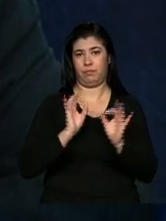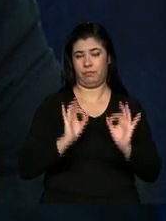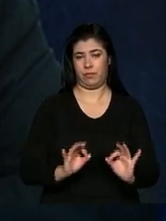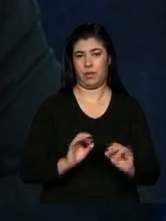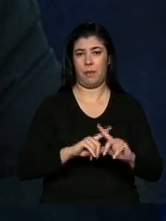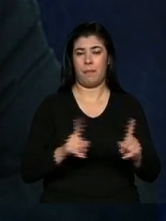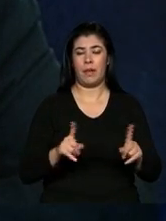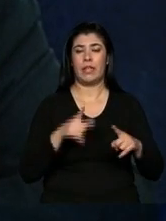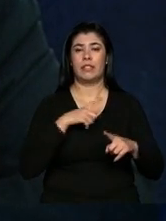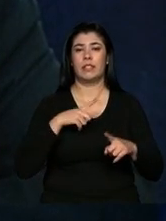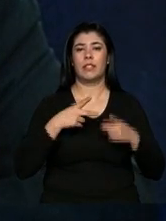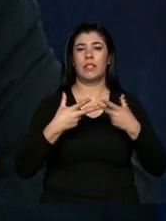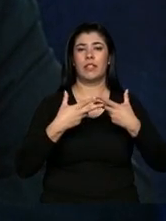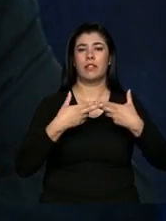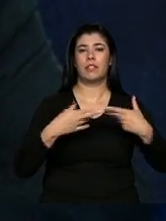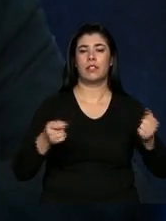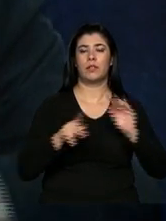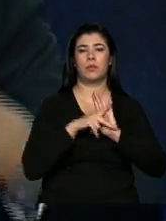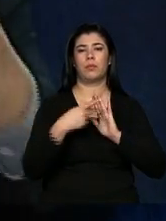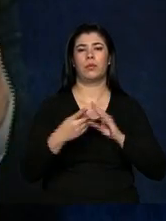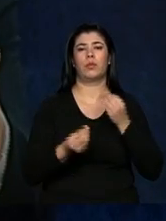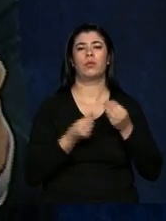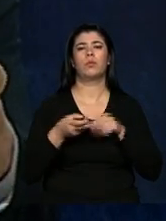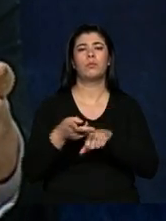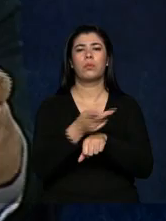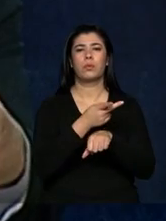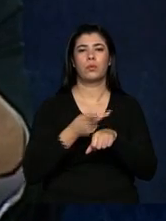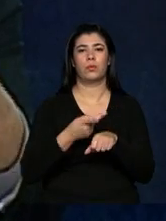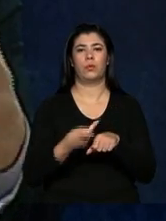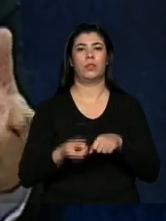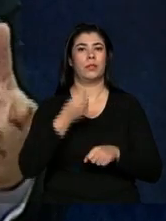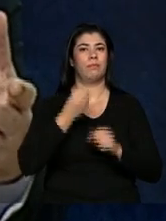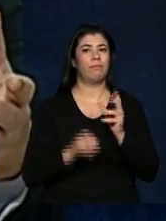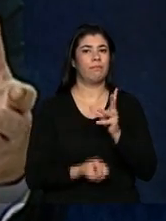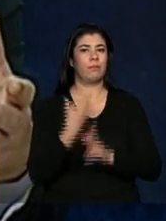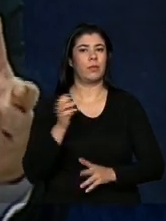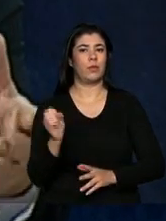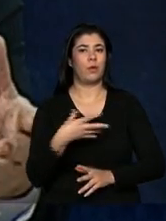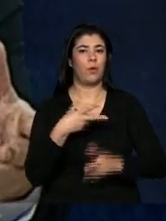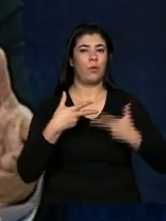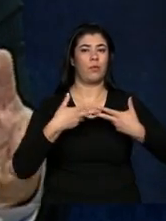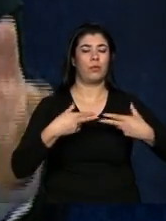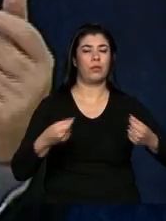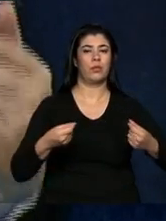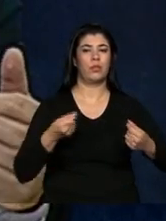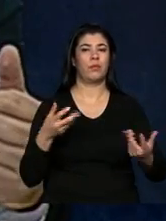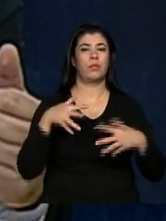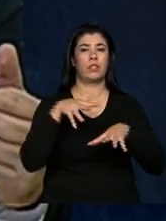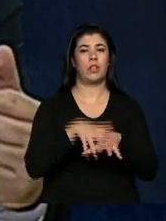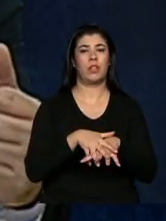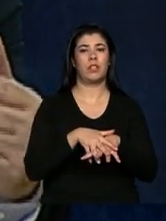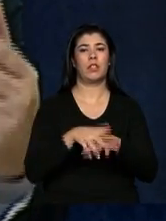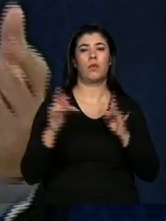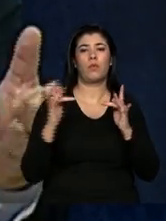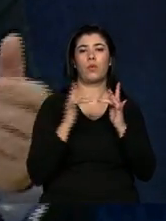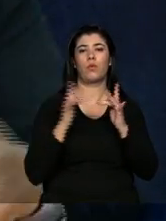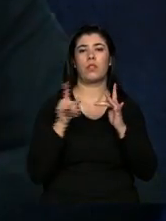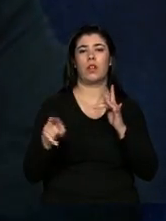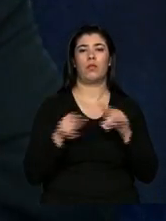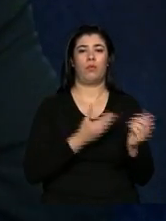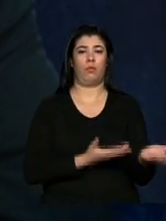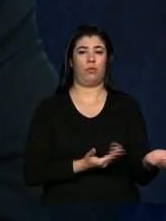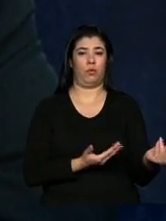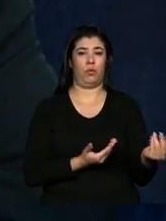mas tem como característica buscar criar condições para facilitar a integração especialmente da Juventude mas não só da